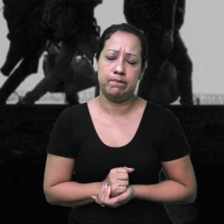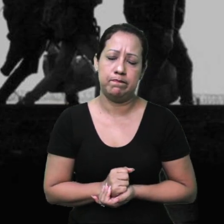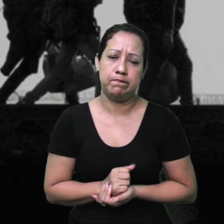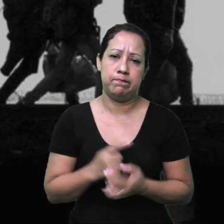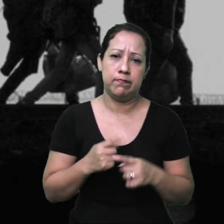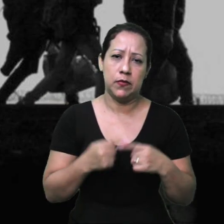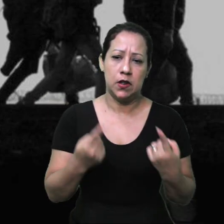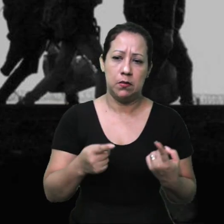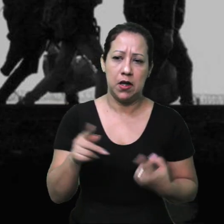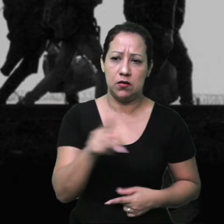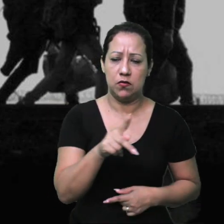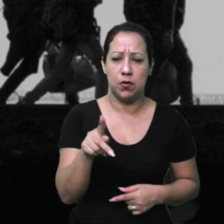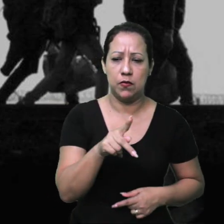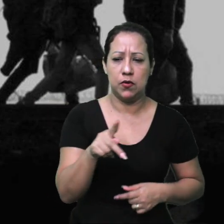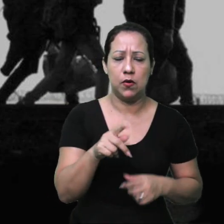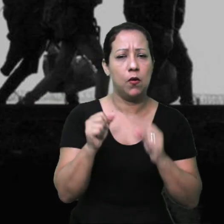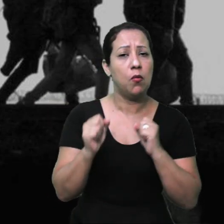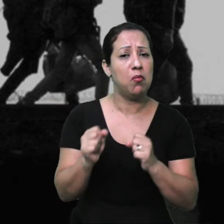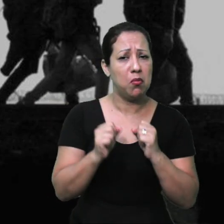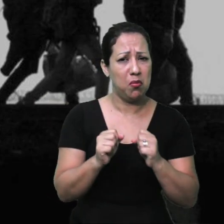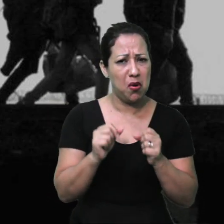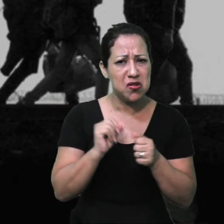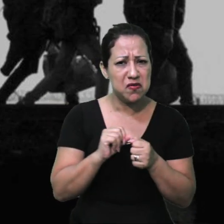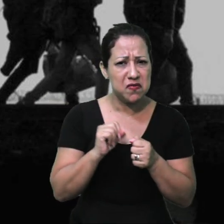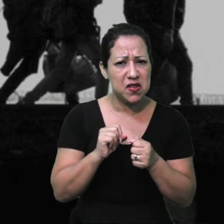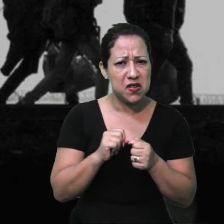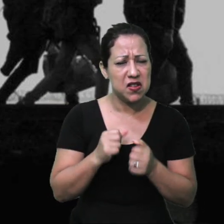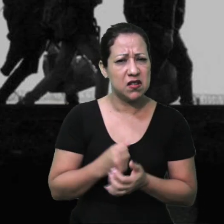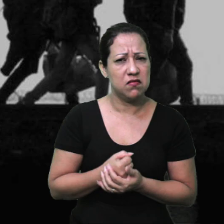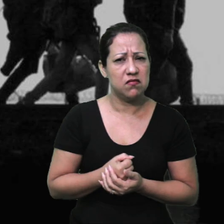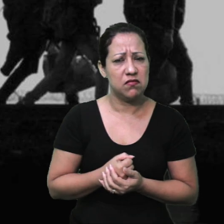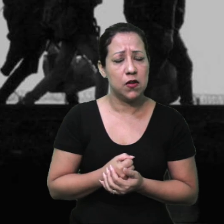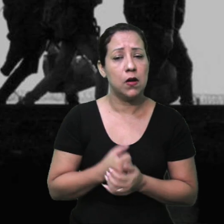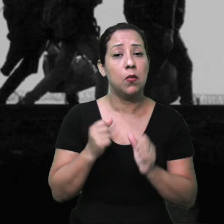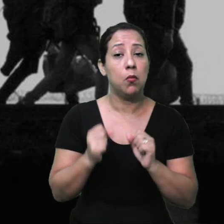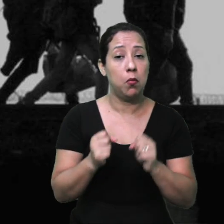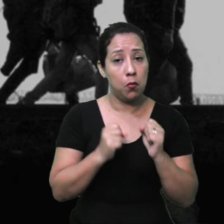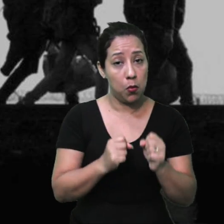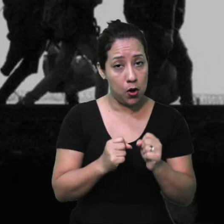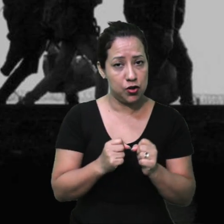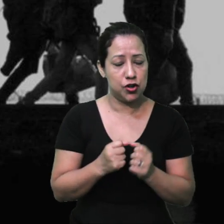Mas, professor, ele pode fazer isso? Pode. Ele é um Estado soberano,